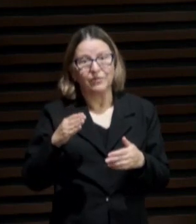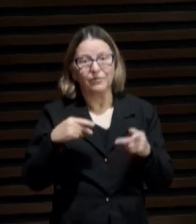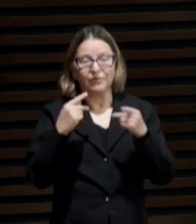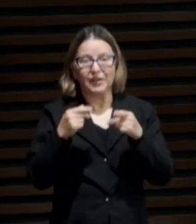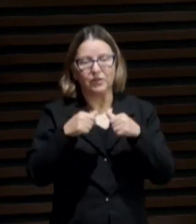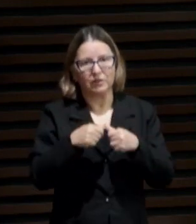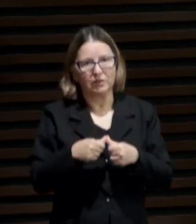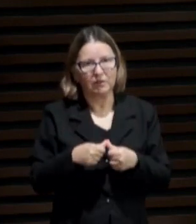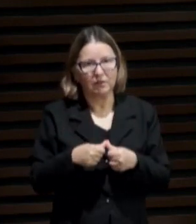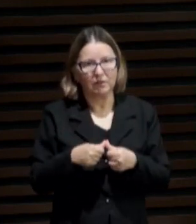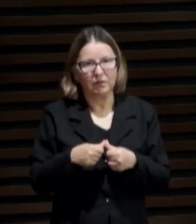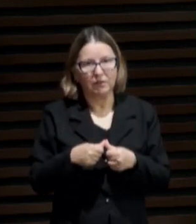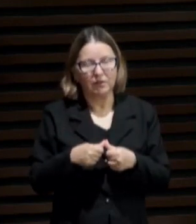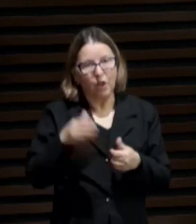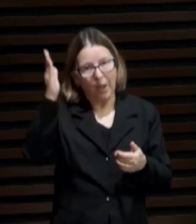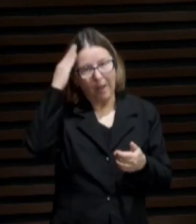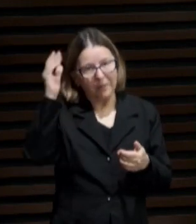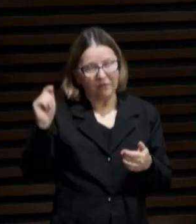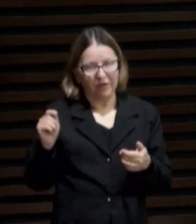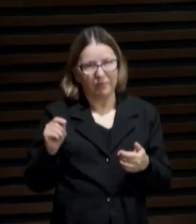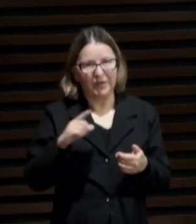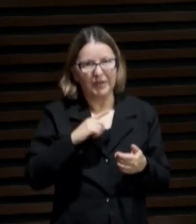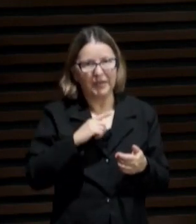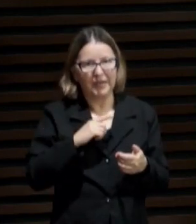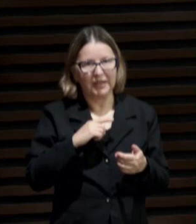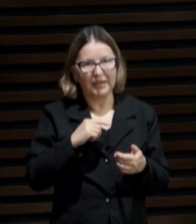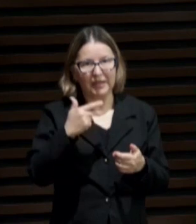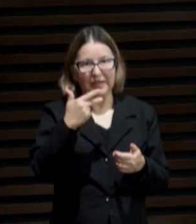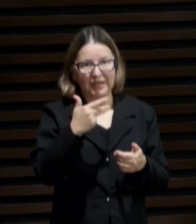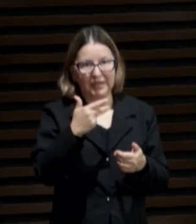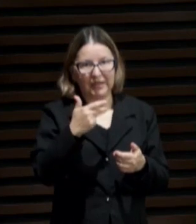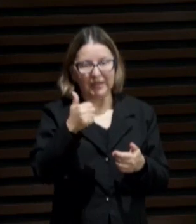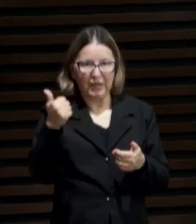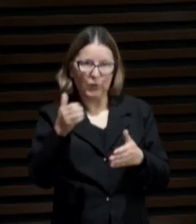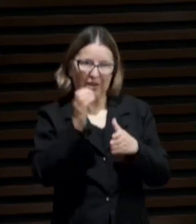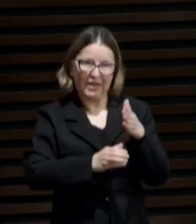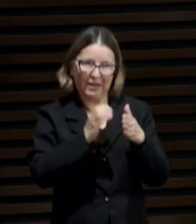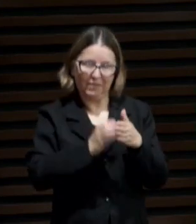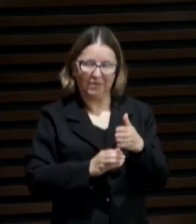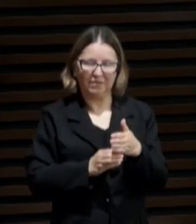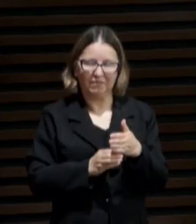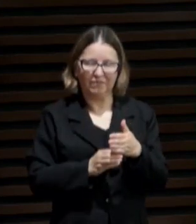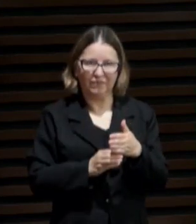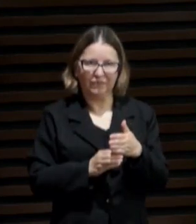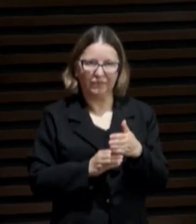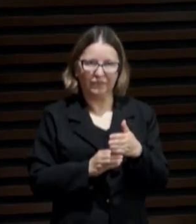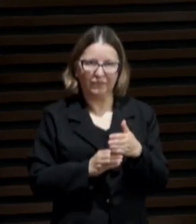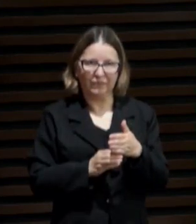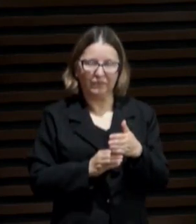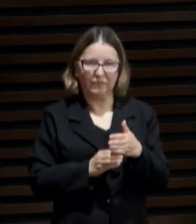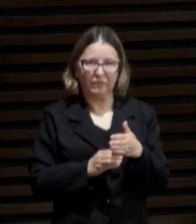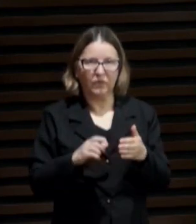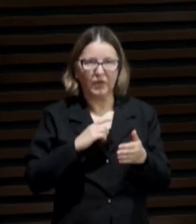Provérbios tem 31 versículos, 31 capítulos, e tem